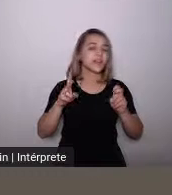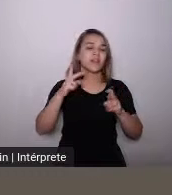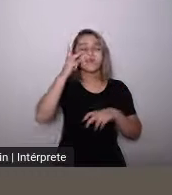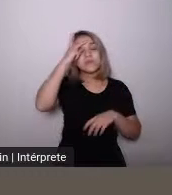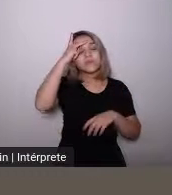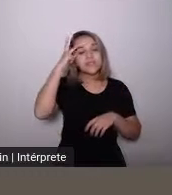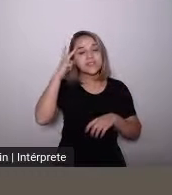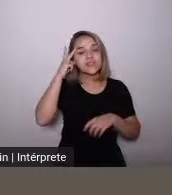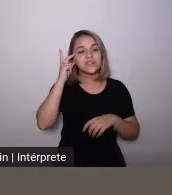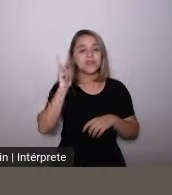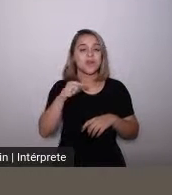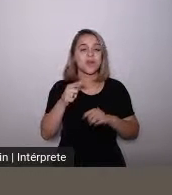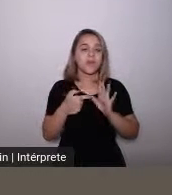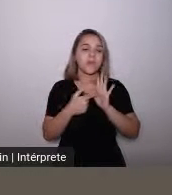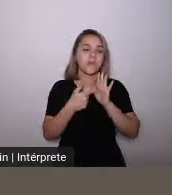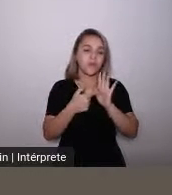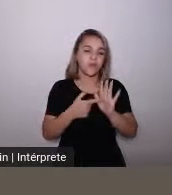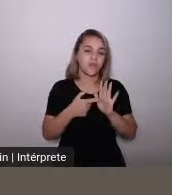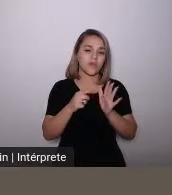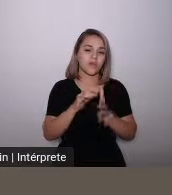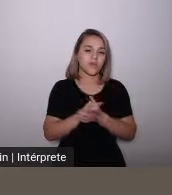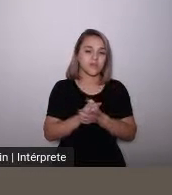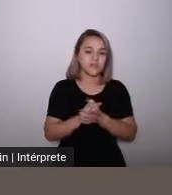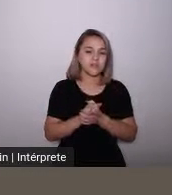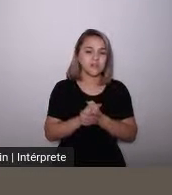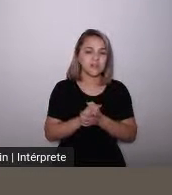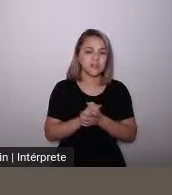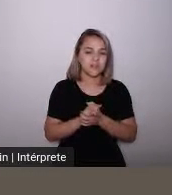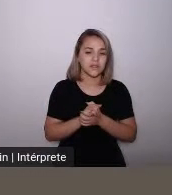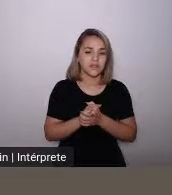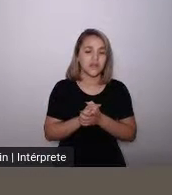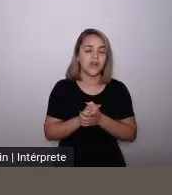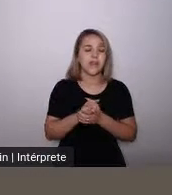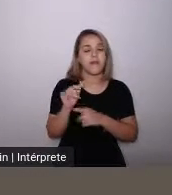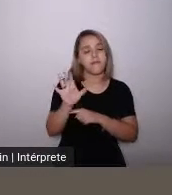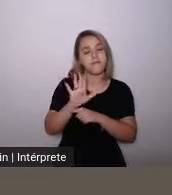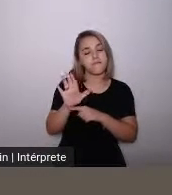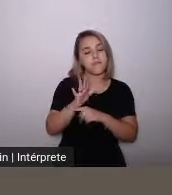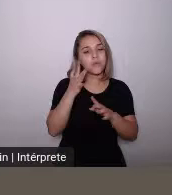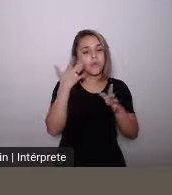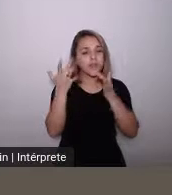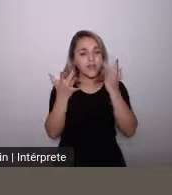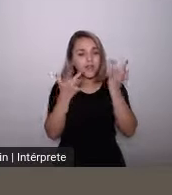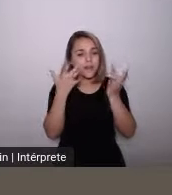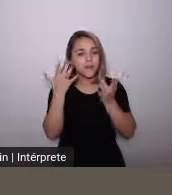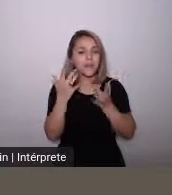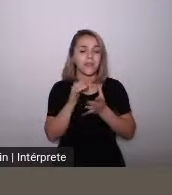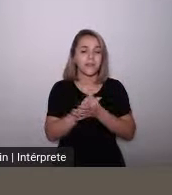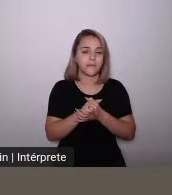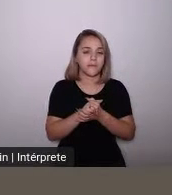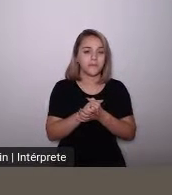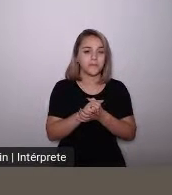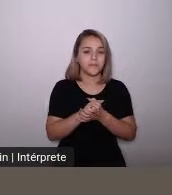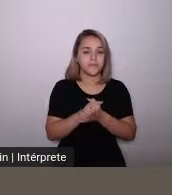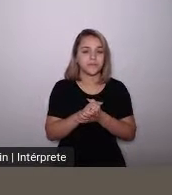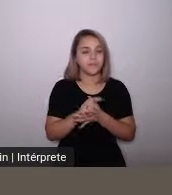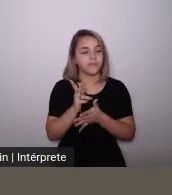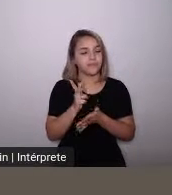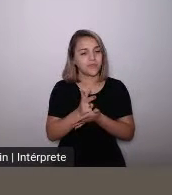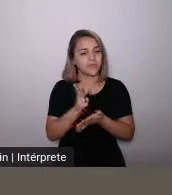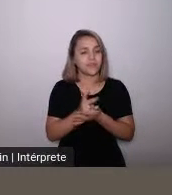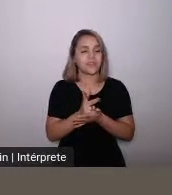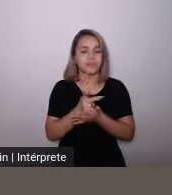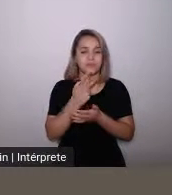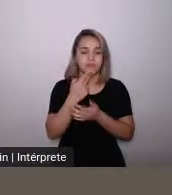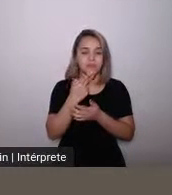de um impropério, filme teatral. Ao mesmo tempo, Sandra questiona o fato das